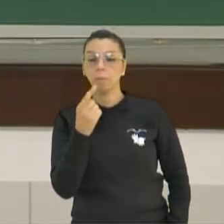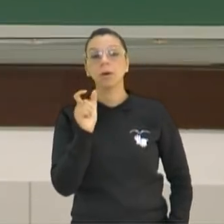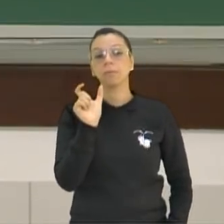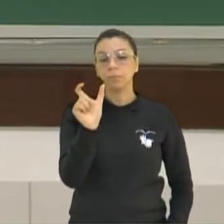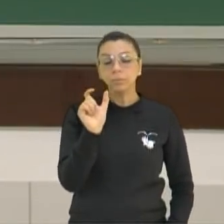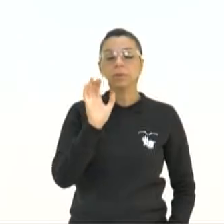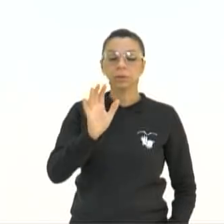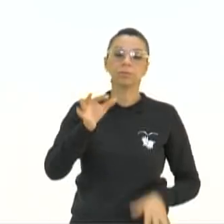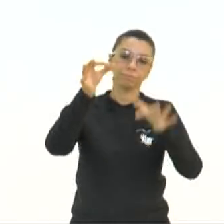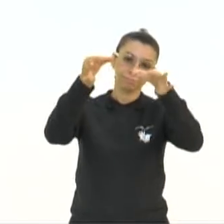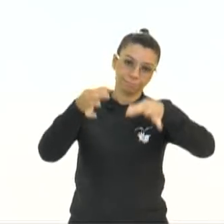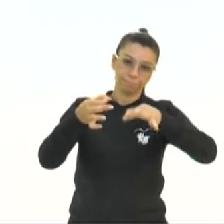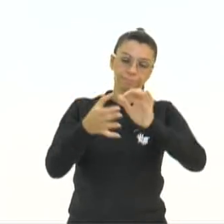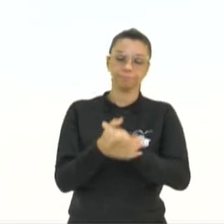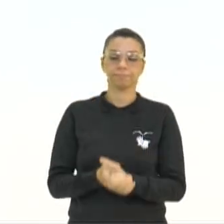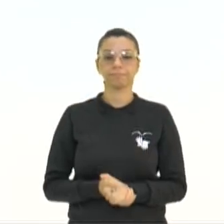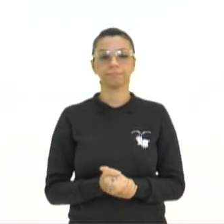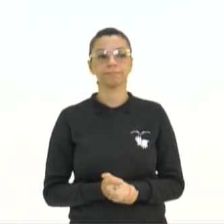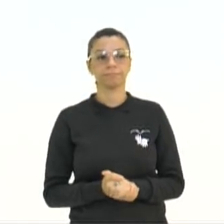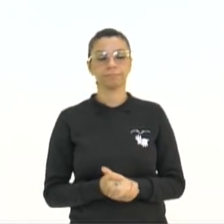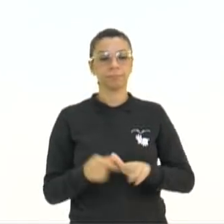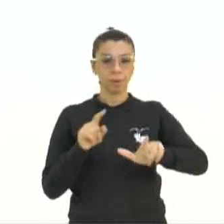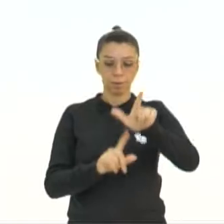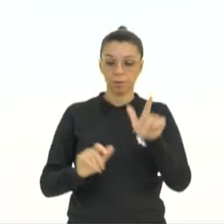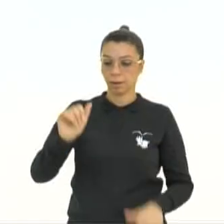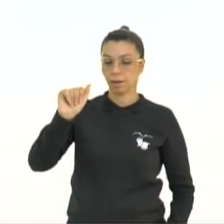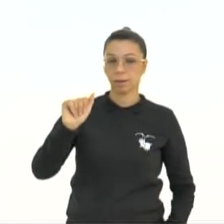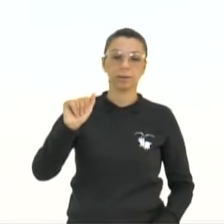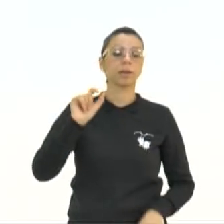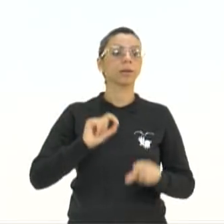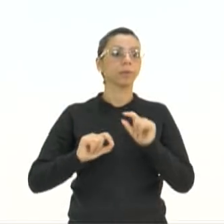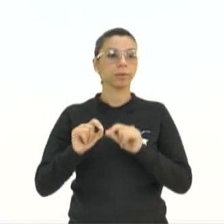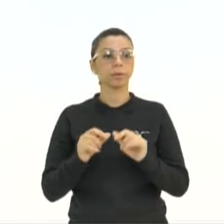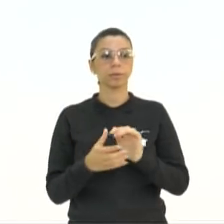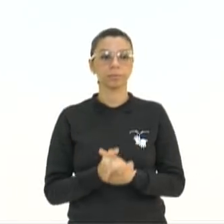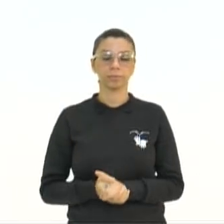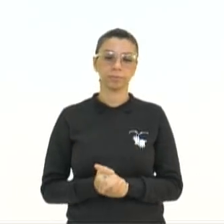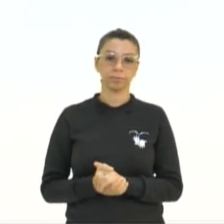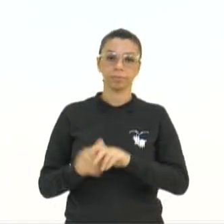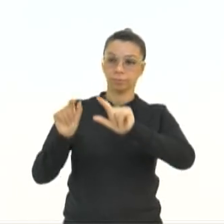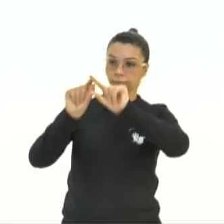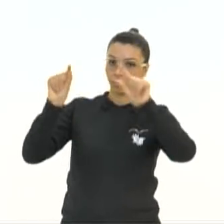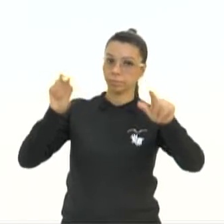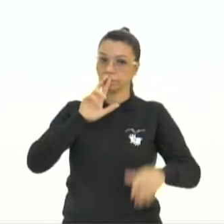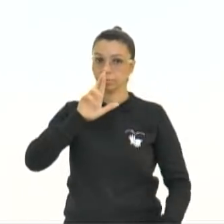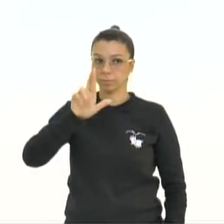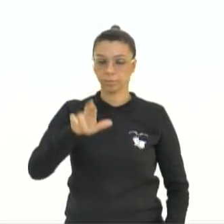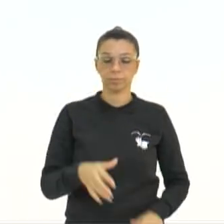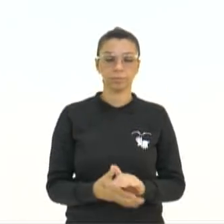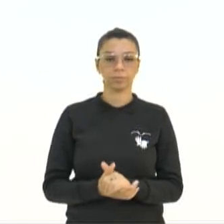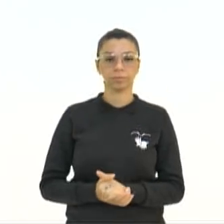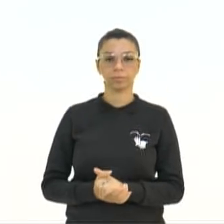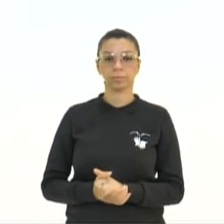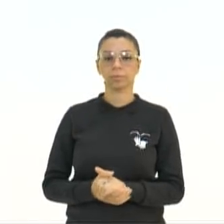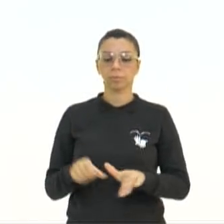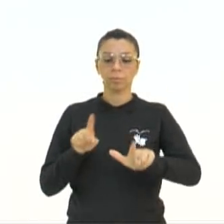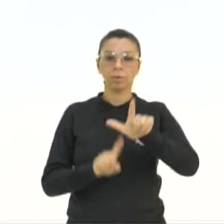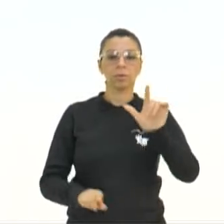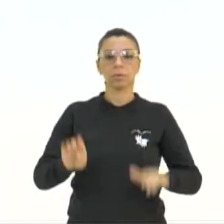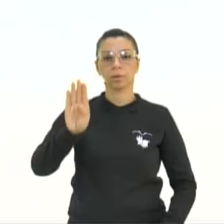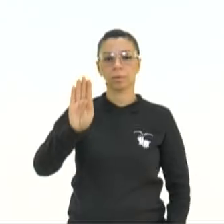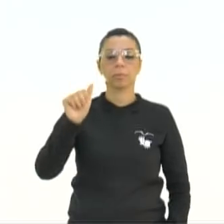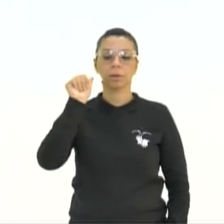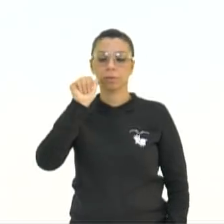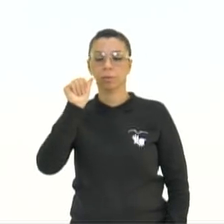o que ele fez? Make the bed, pode ser fix the bed, como a gente usou no texto. A letra B, o que ela está fazendo? Tidy the room,